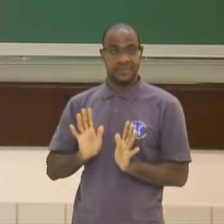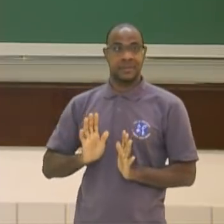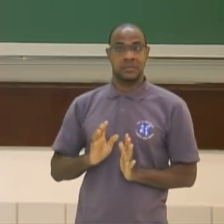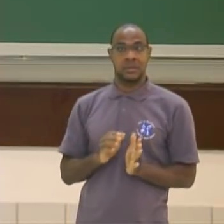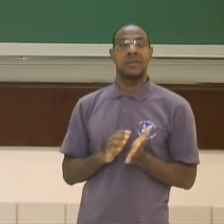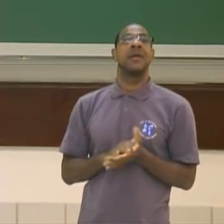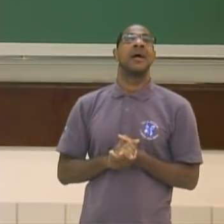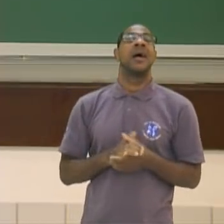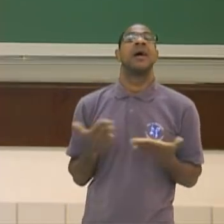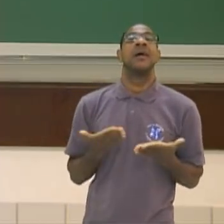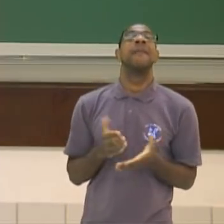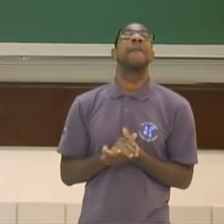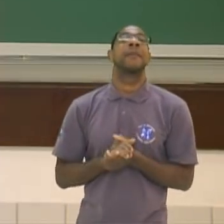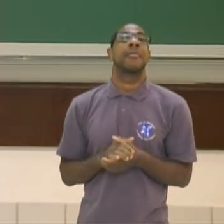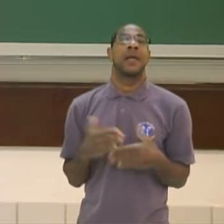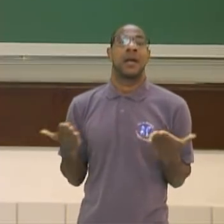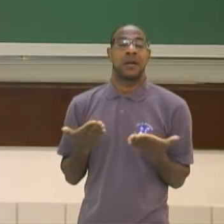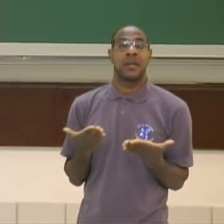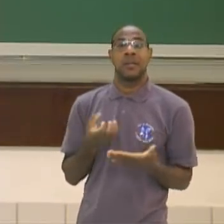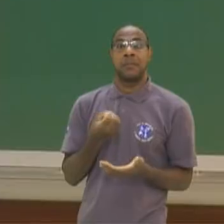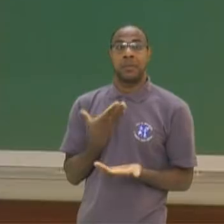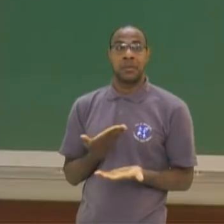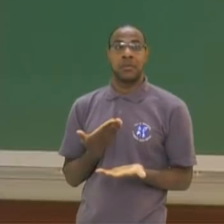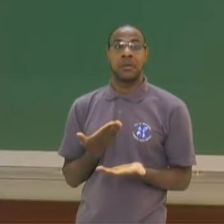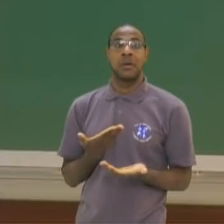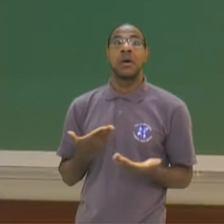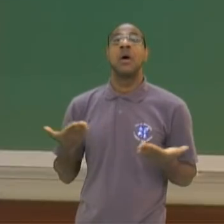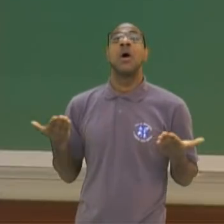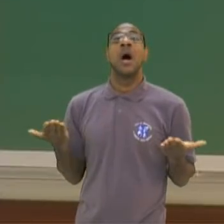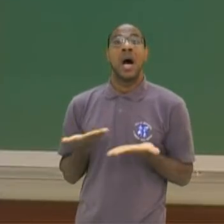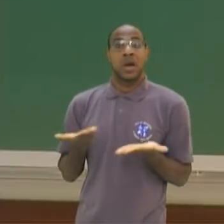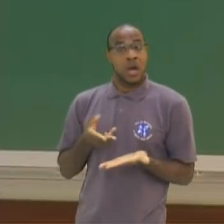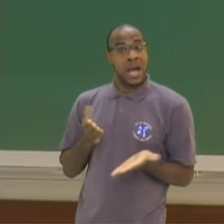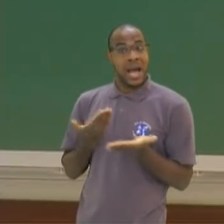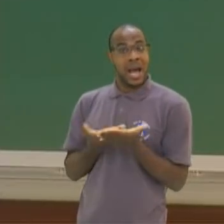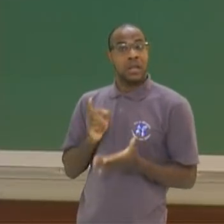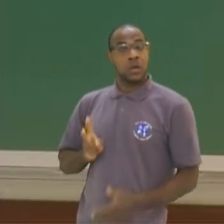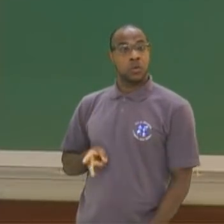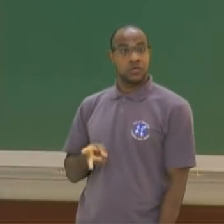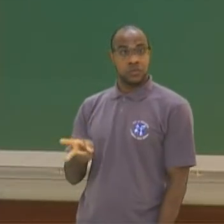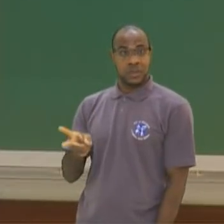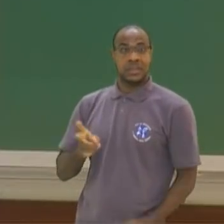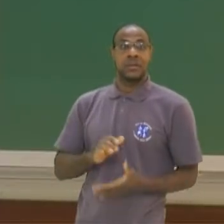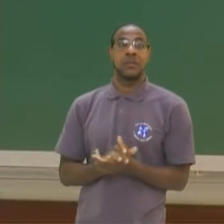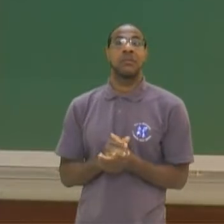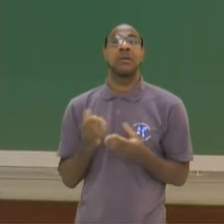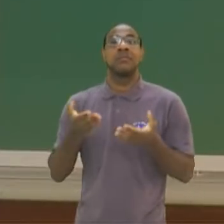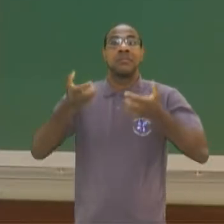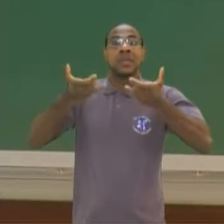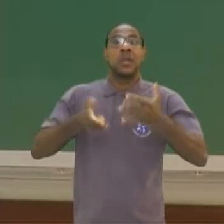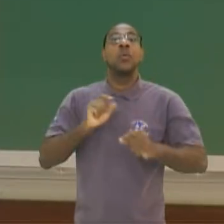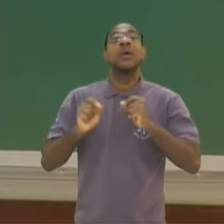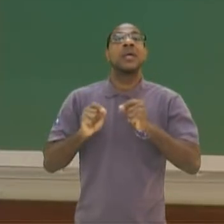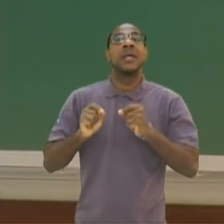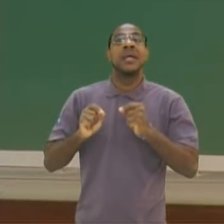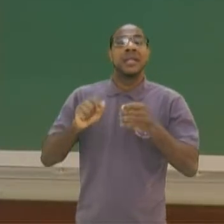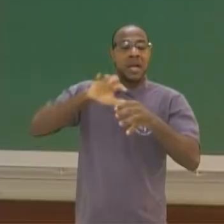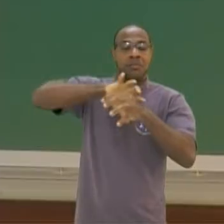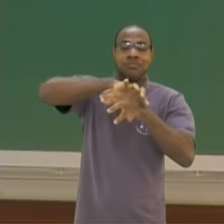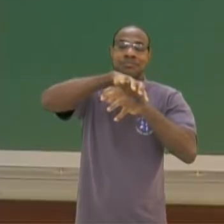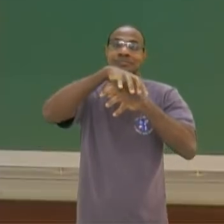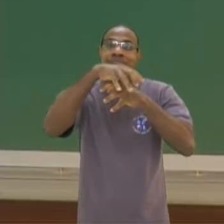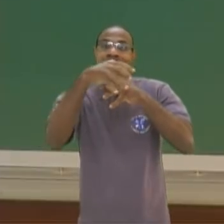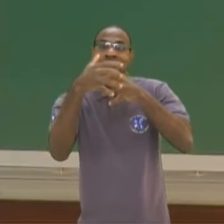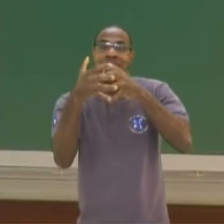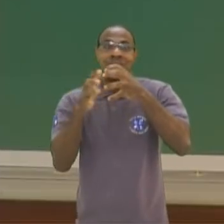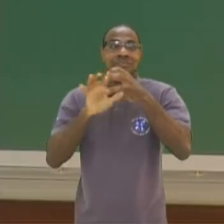eu vou usar com vocês daqui a pouco. Bom, como essa aula é continuação, a gente vai continuar a falar do quê? Da atmosfera.